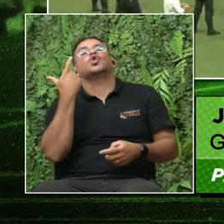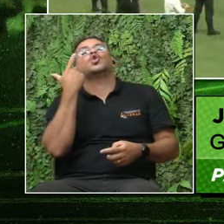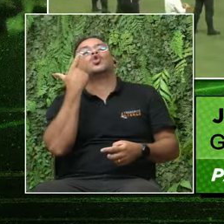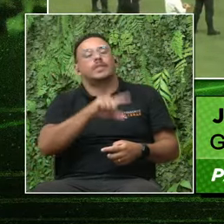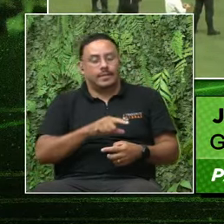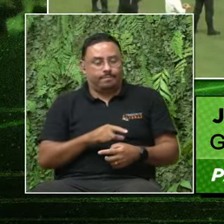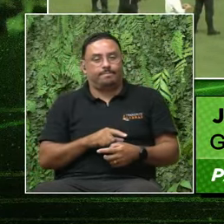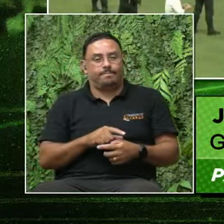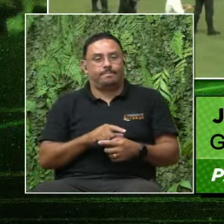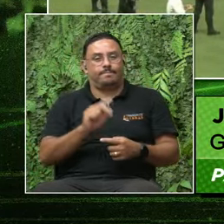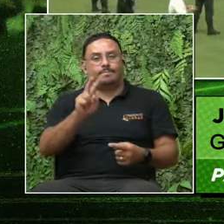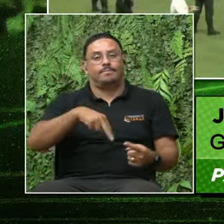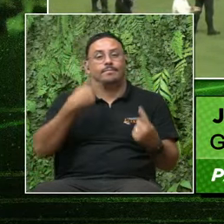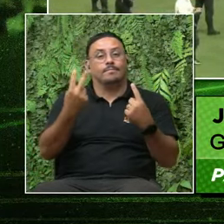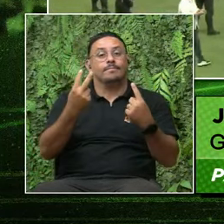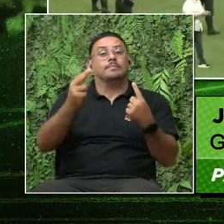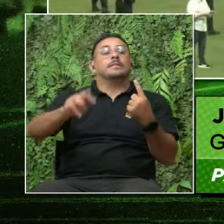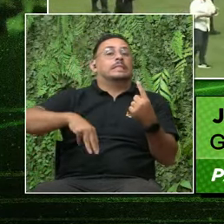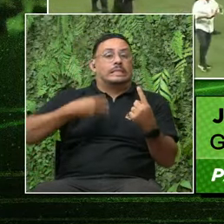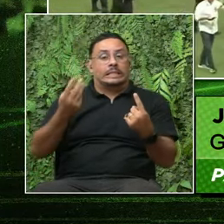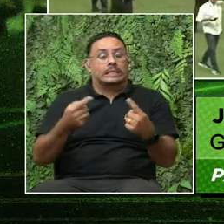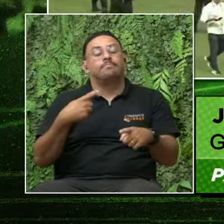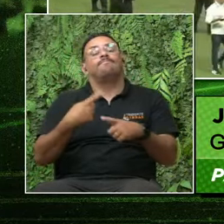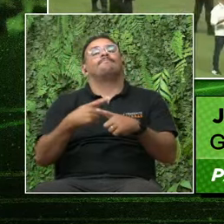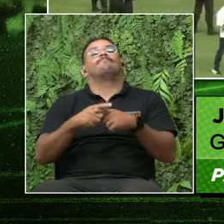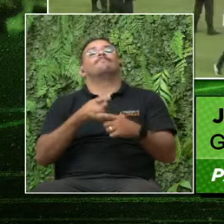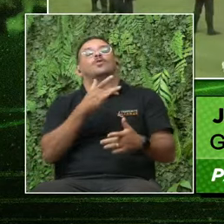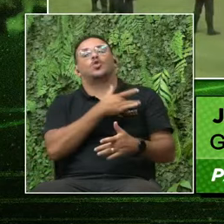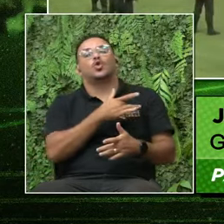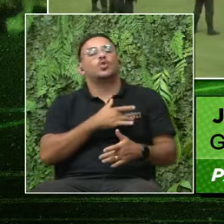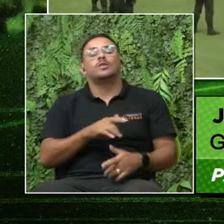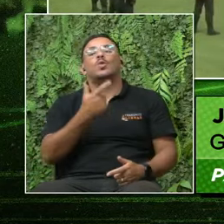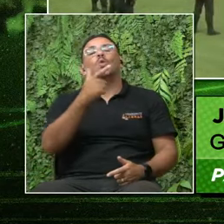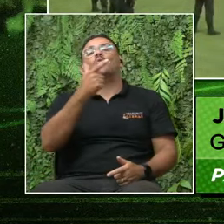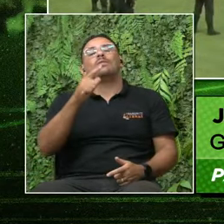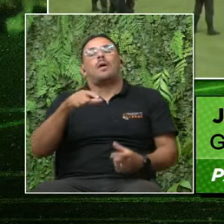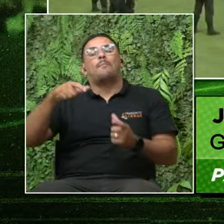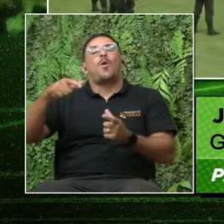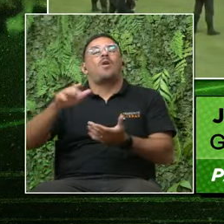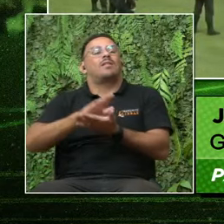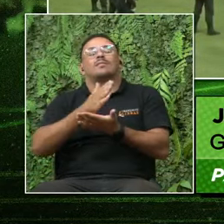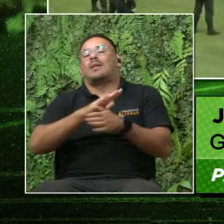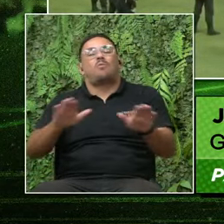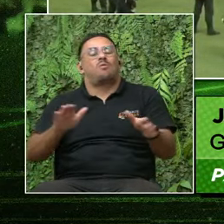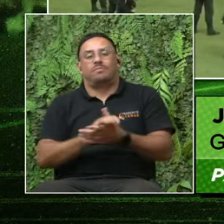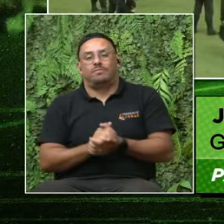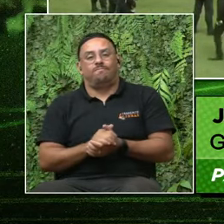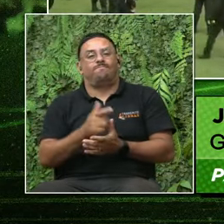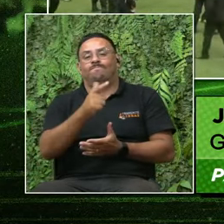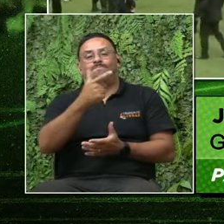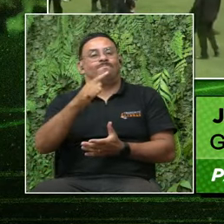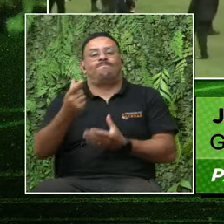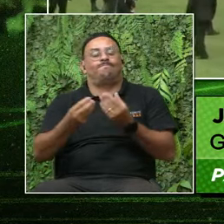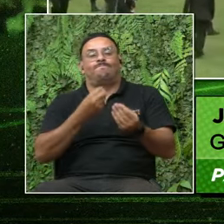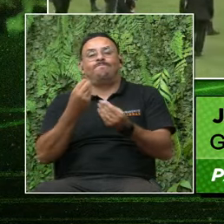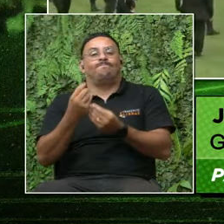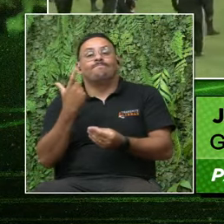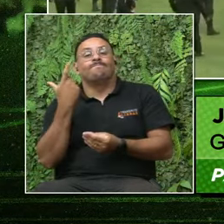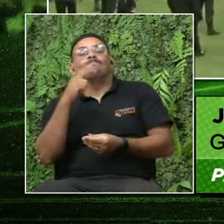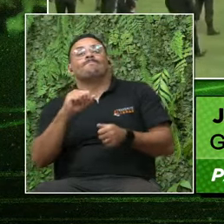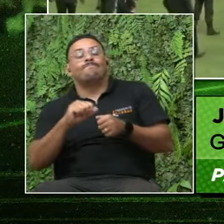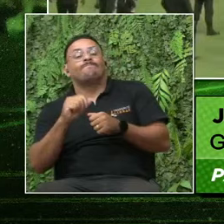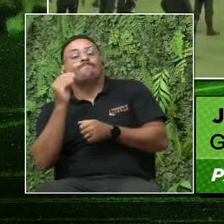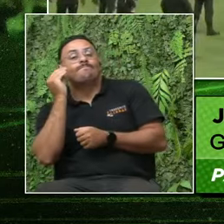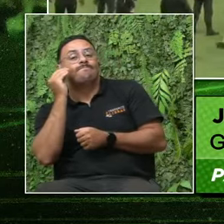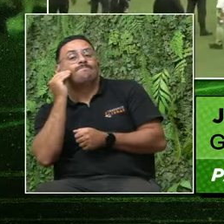qualquer momento porque o Cruzeiro já estava sem a bola o Cruzeiro já estava sem qualquer possibilidade